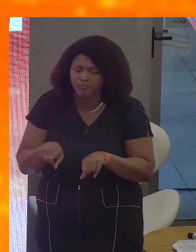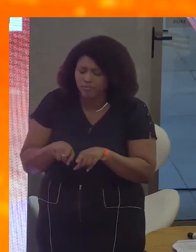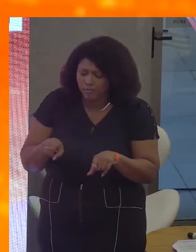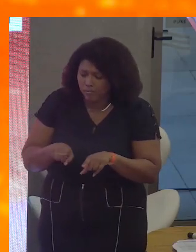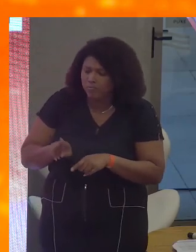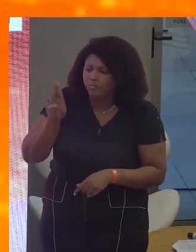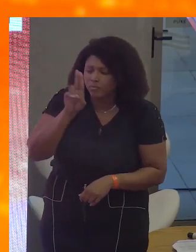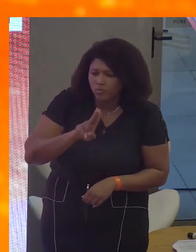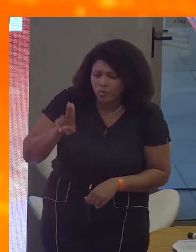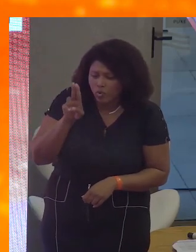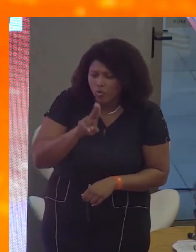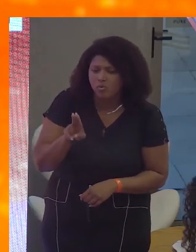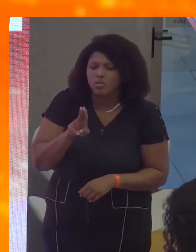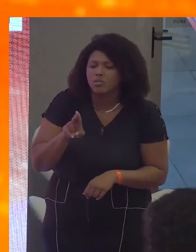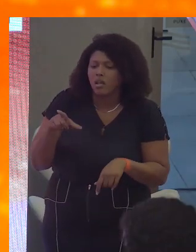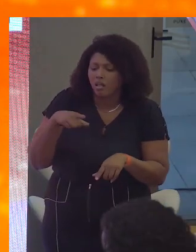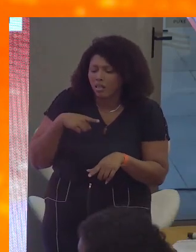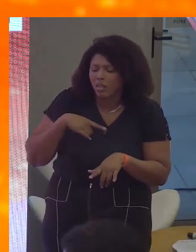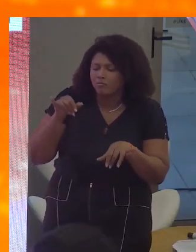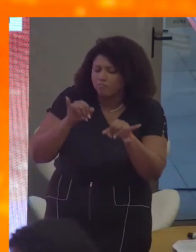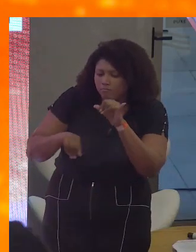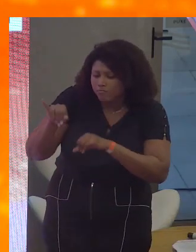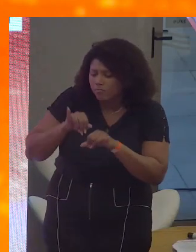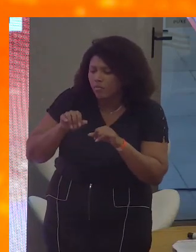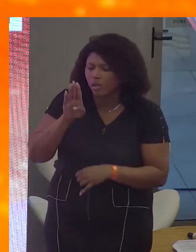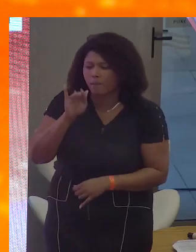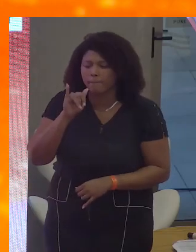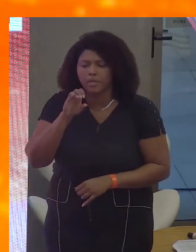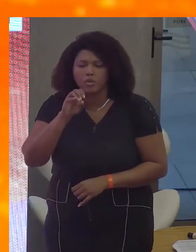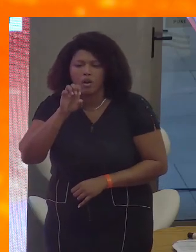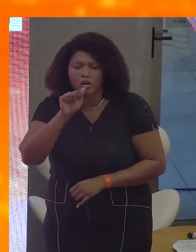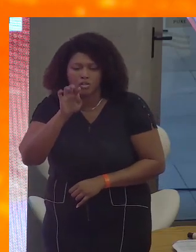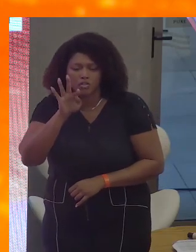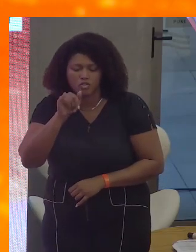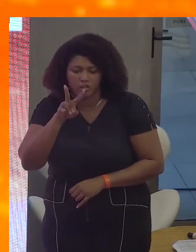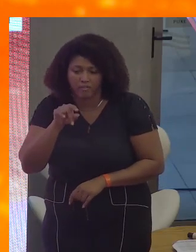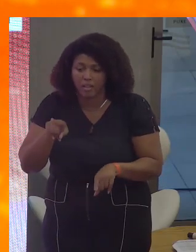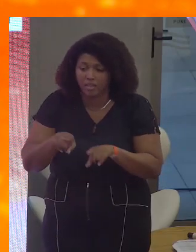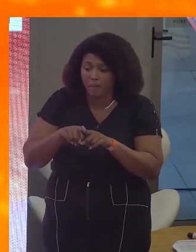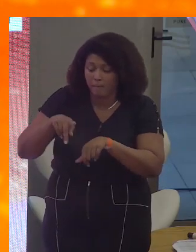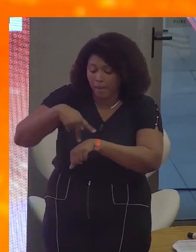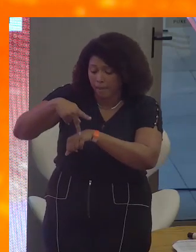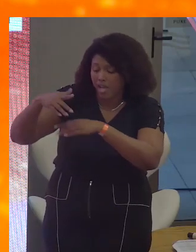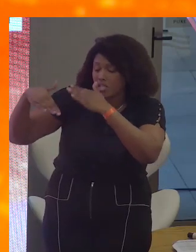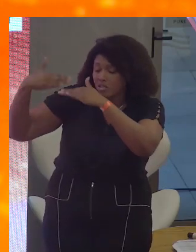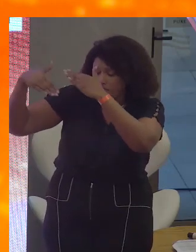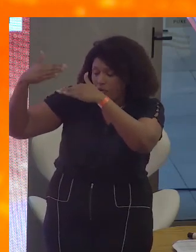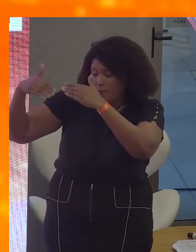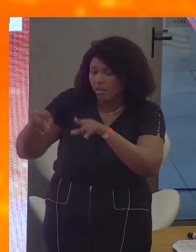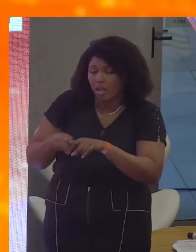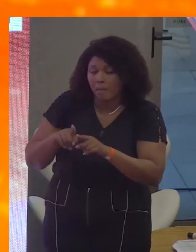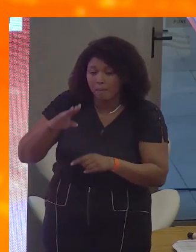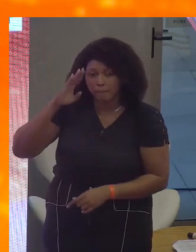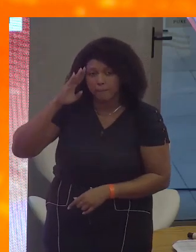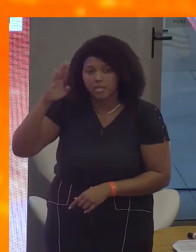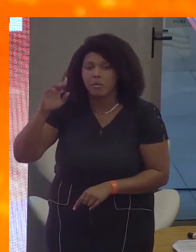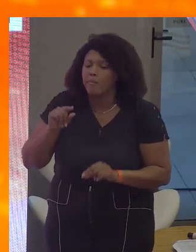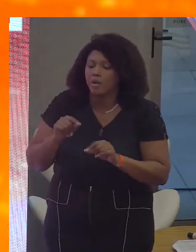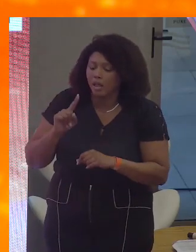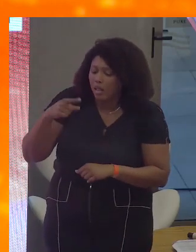à base de substâncias bioativas. E, nos países em desenvolvimento, tá, principalmente